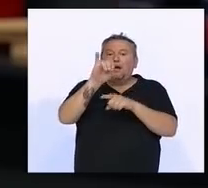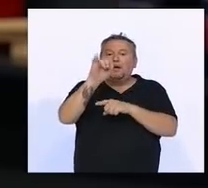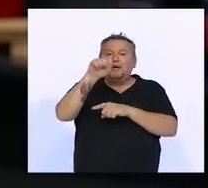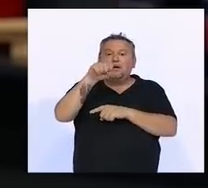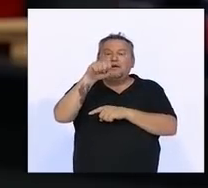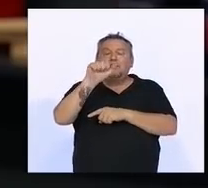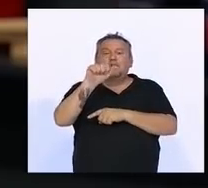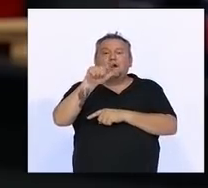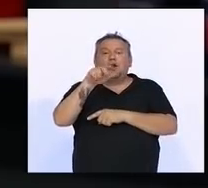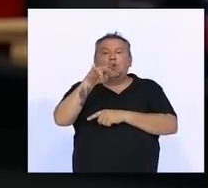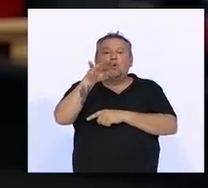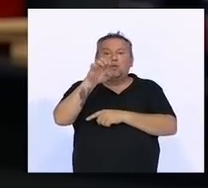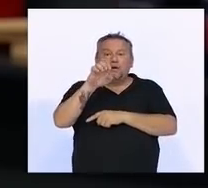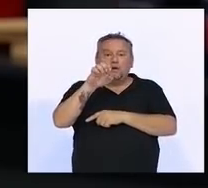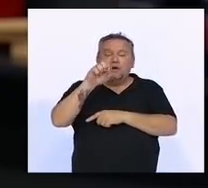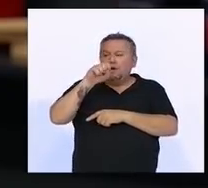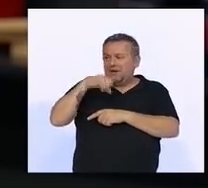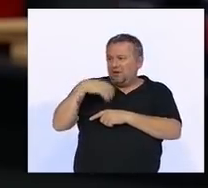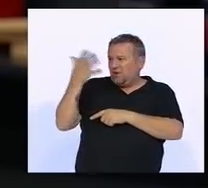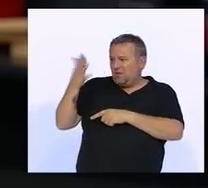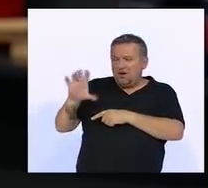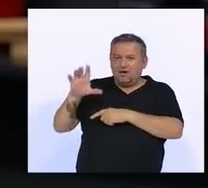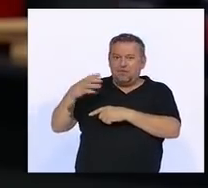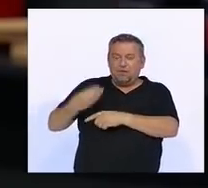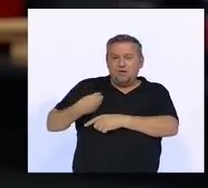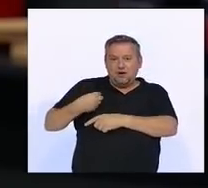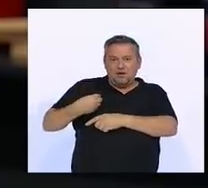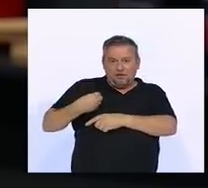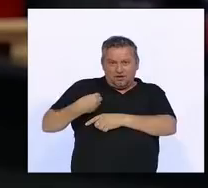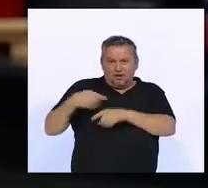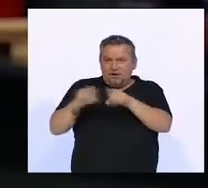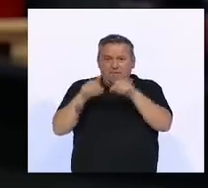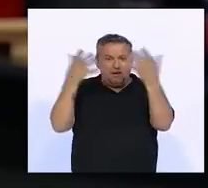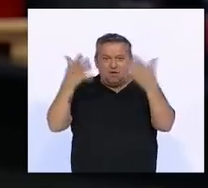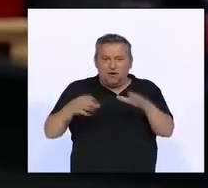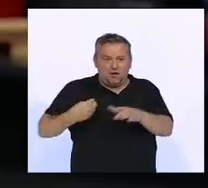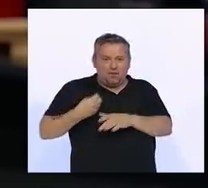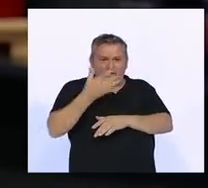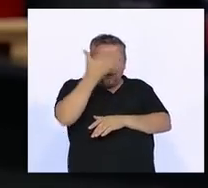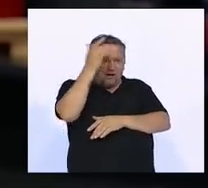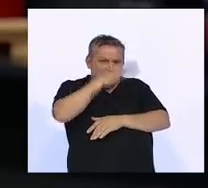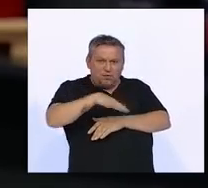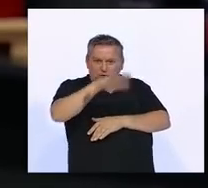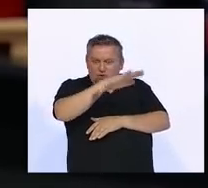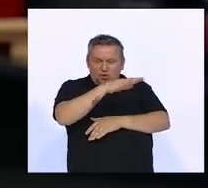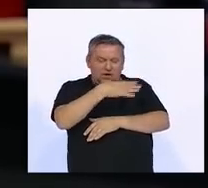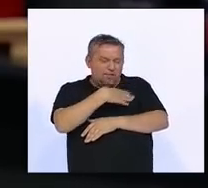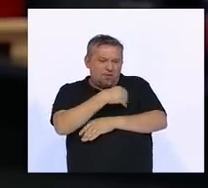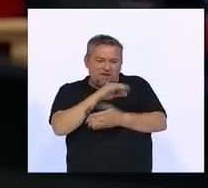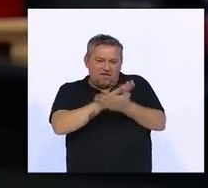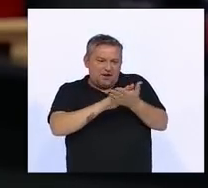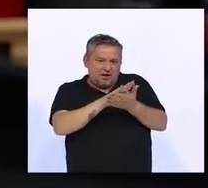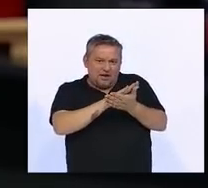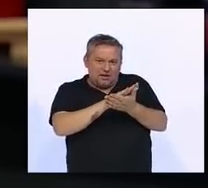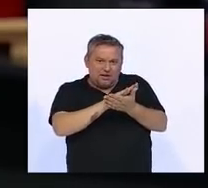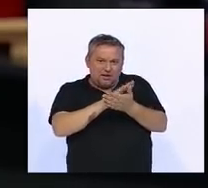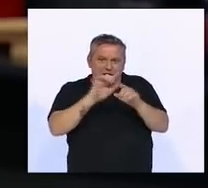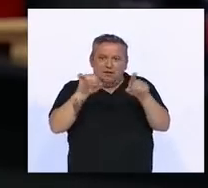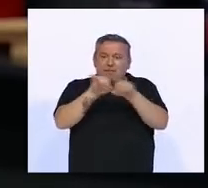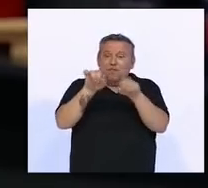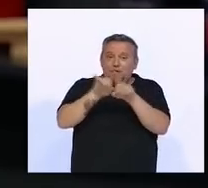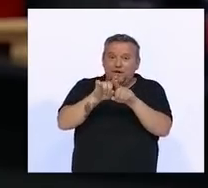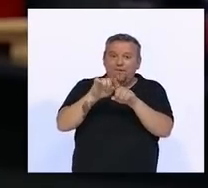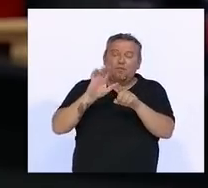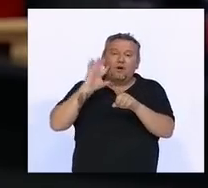queria para minha filha. Se eu não quero para minha filha, eu não quero para a filha dos outros. Então, a outra questão importante é a hora itinerária, aquela